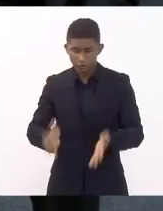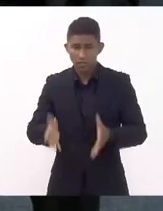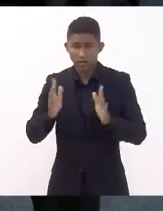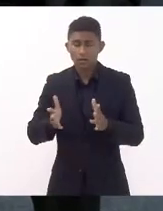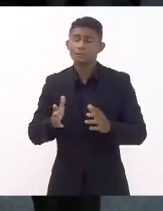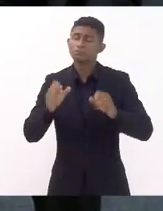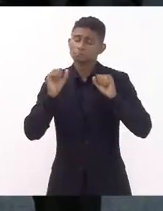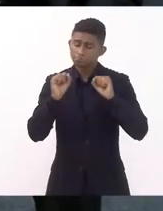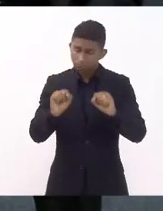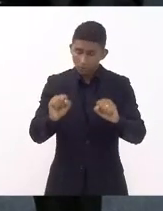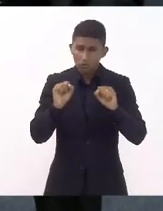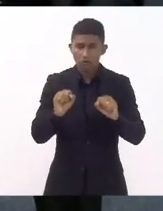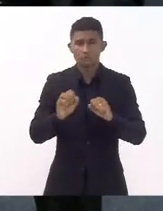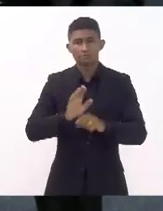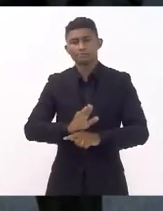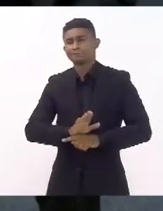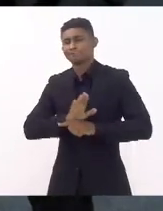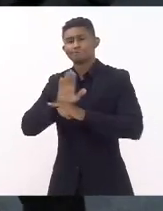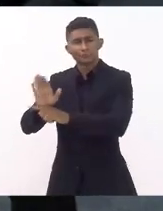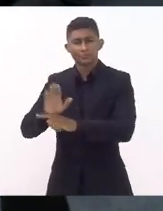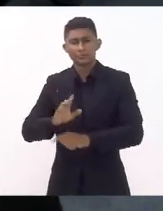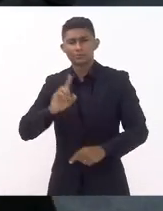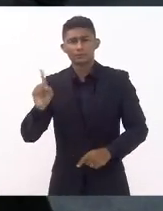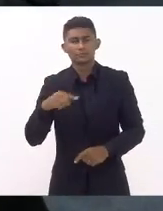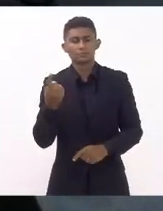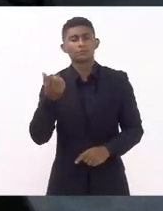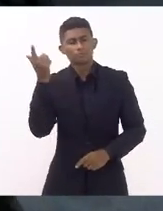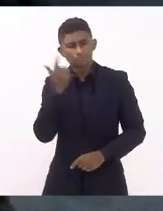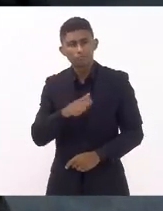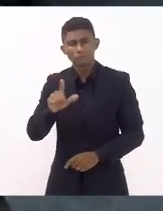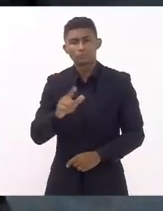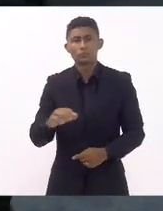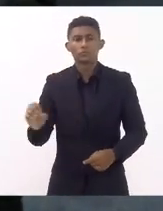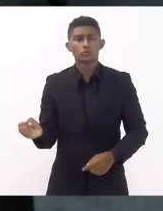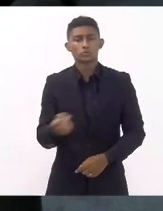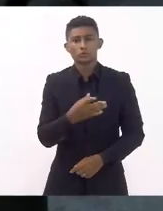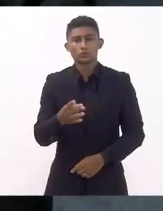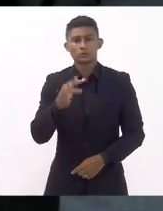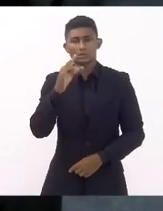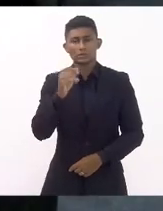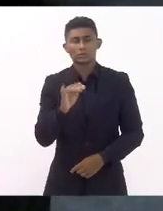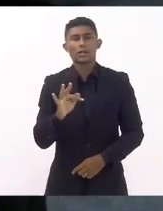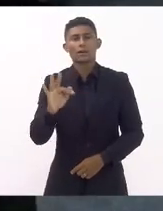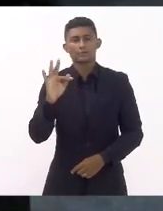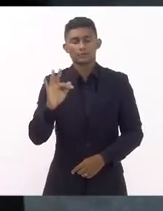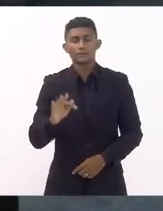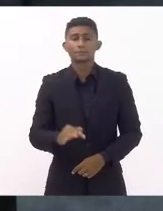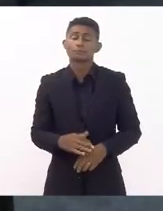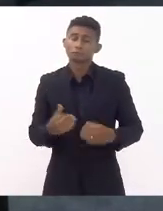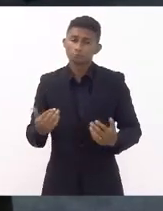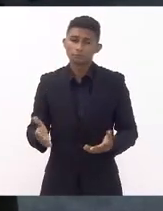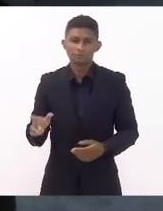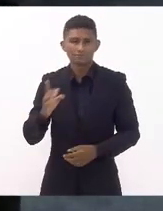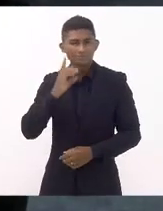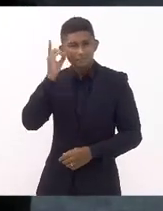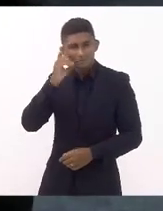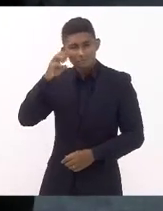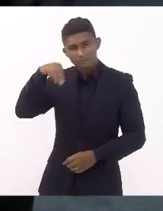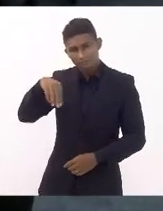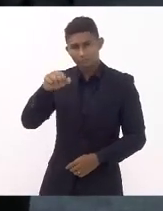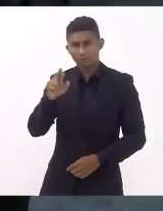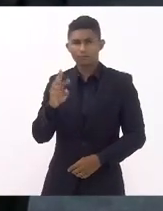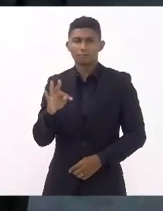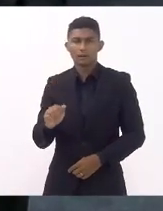jurídica eficaz para que a gente realize o novo TAF. Então, a deputada Marta Rocha, num gesto